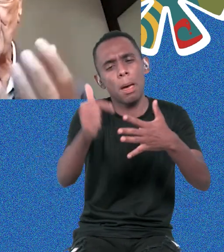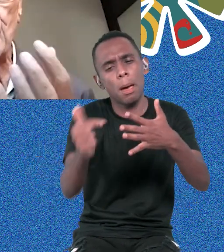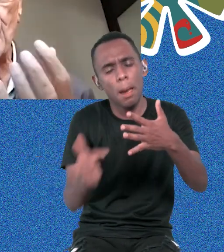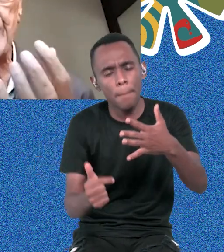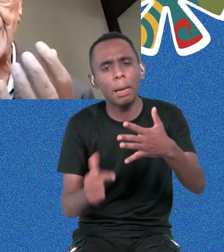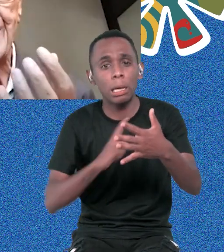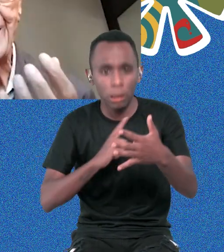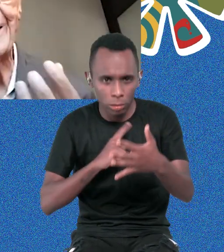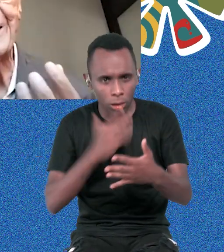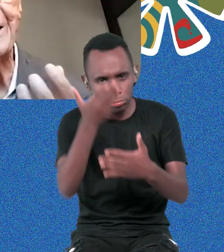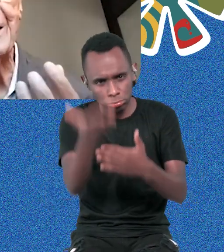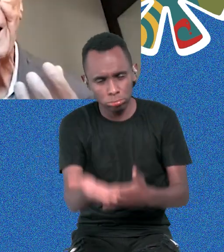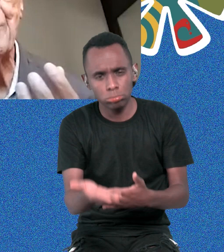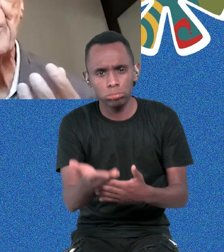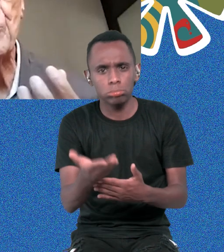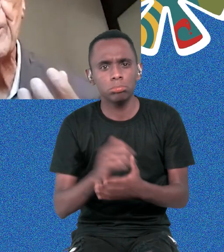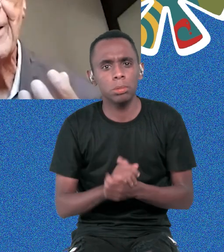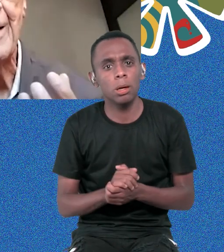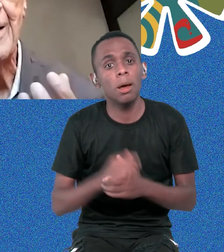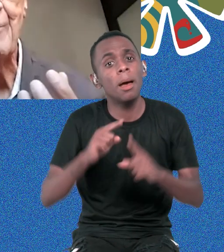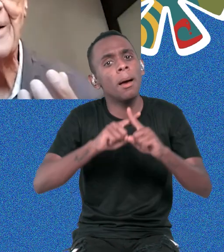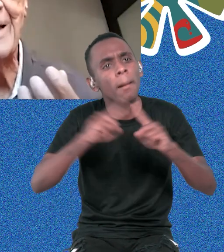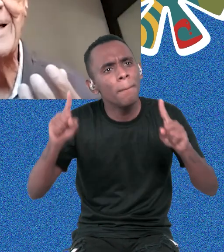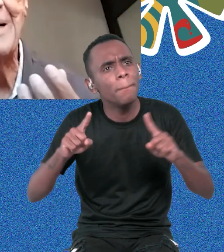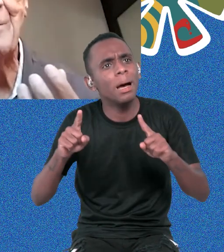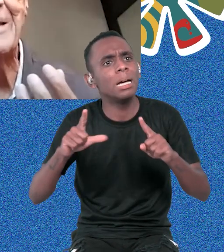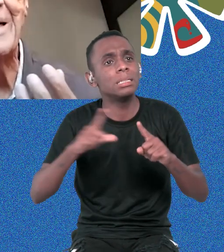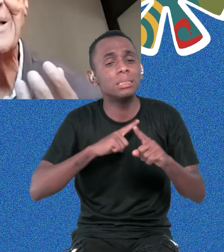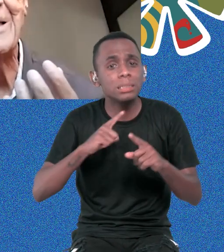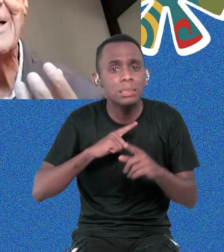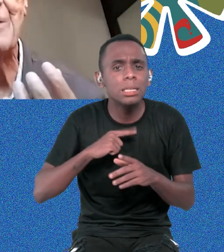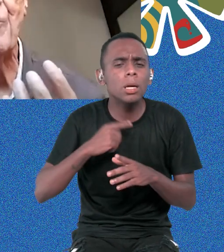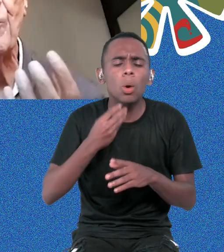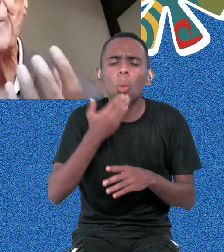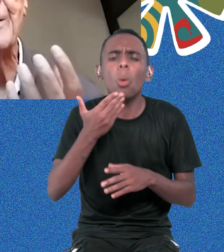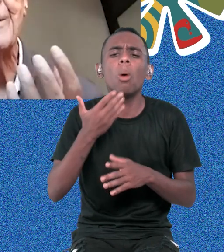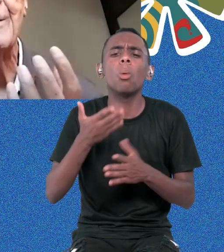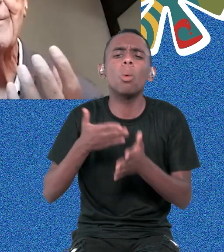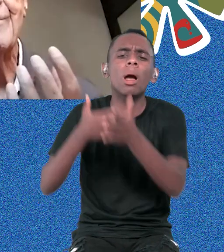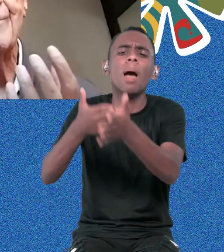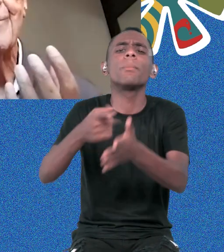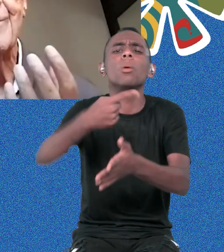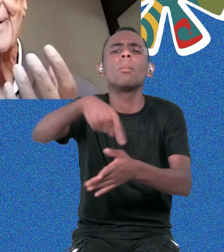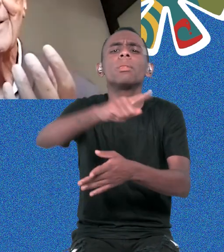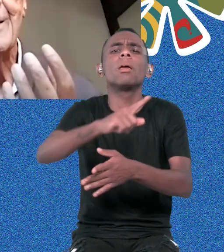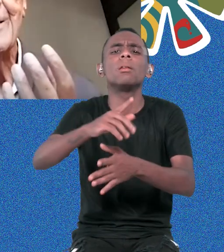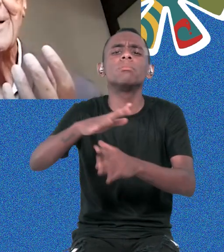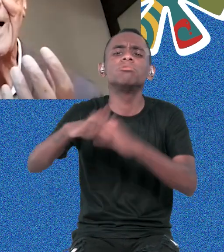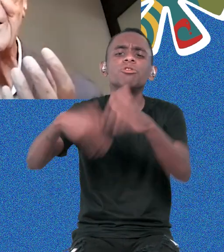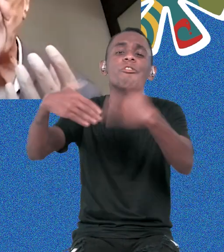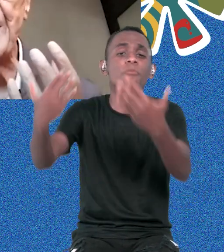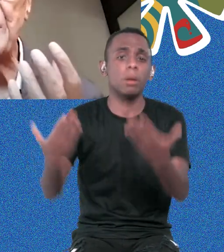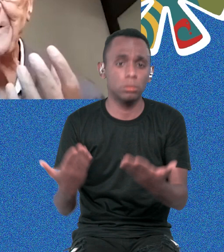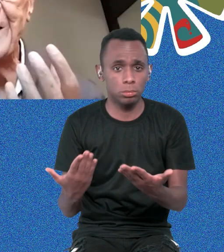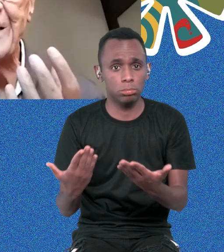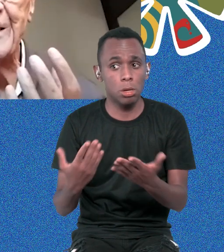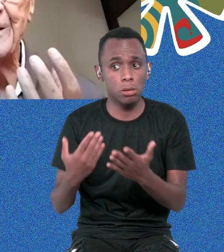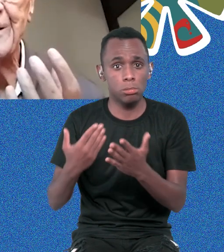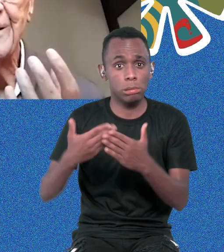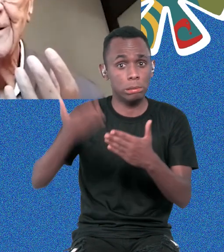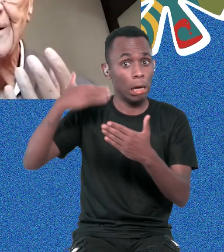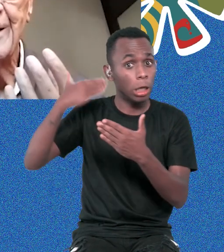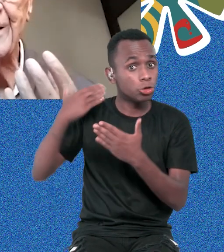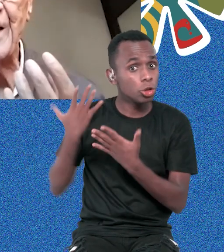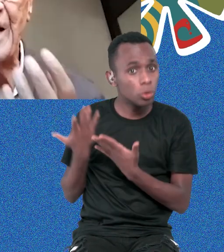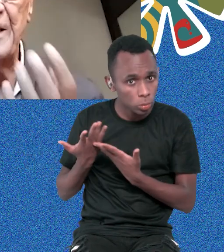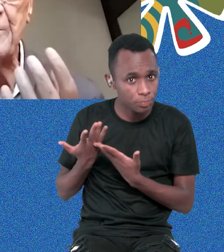todas essas culturas, exige a pergunta: mas em que matrizes eles se formam? As velhas